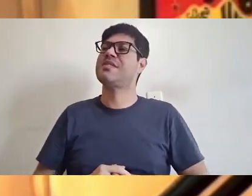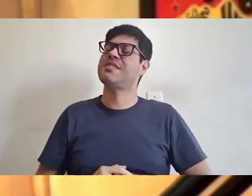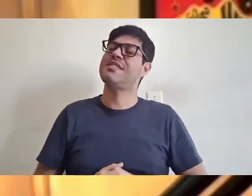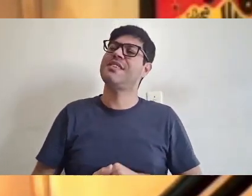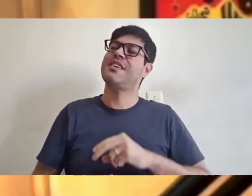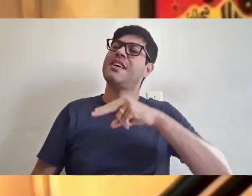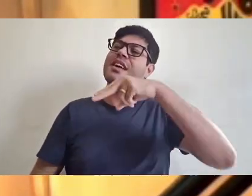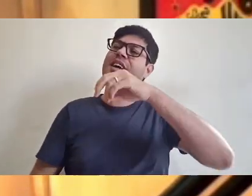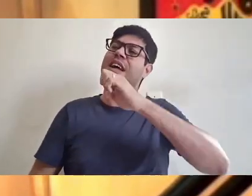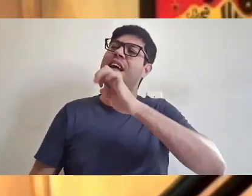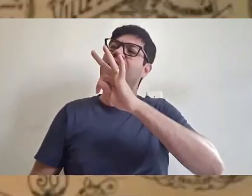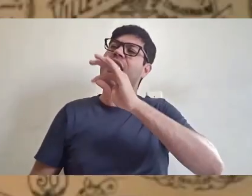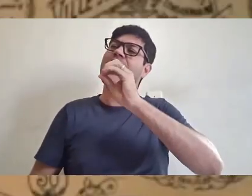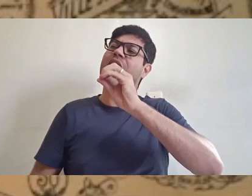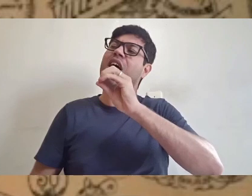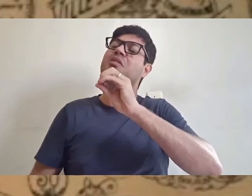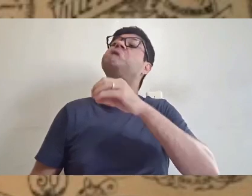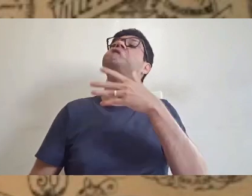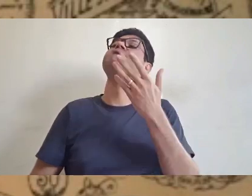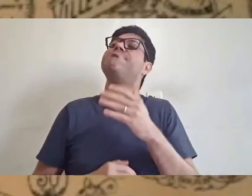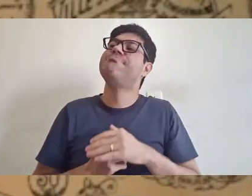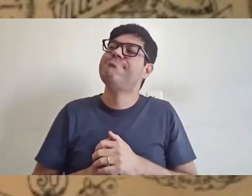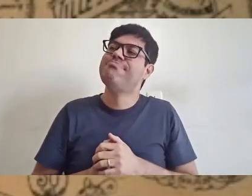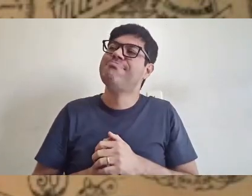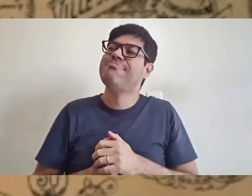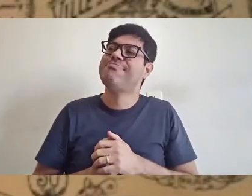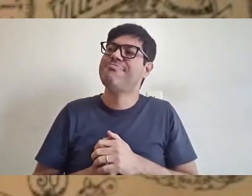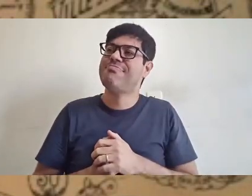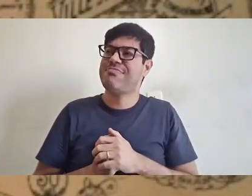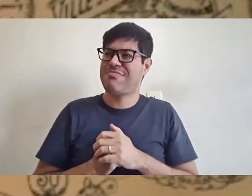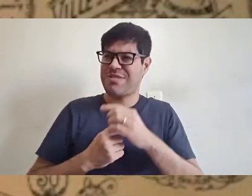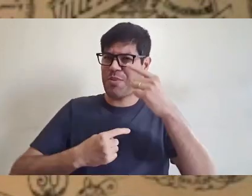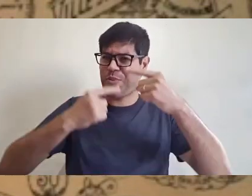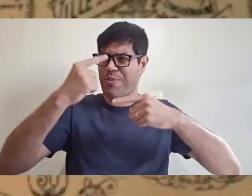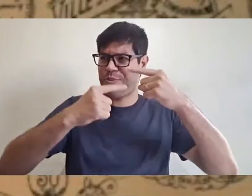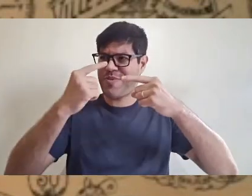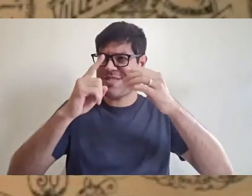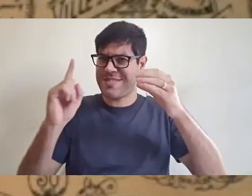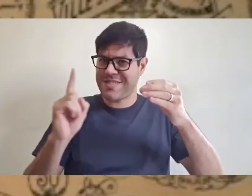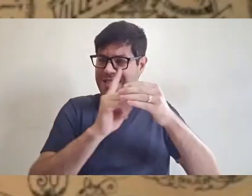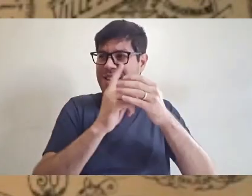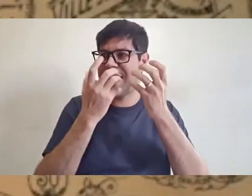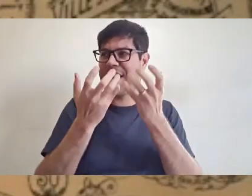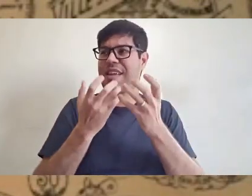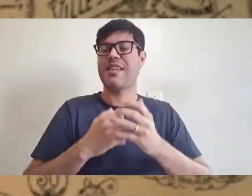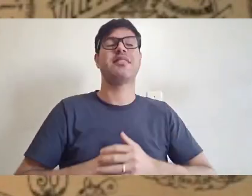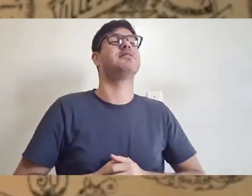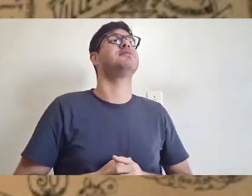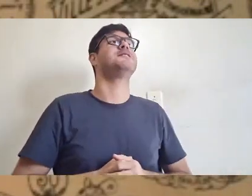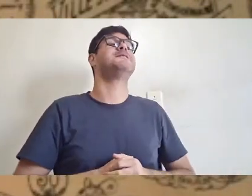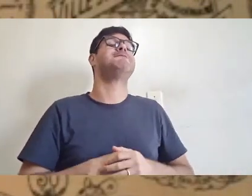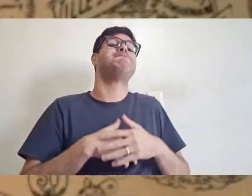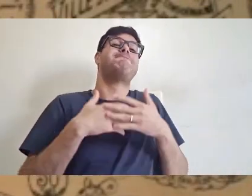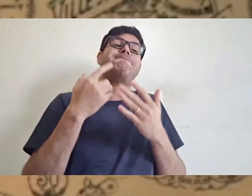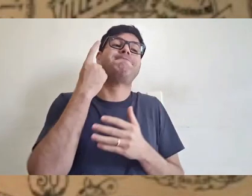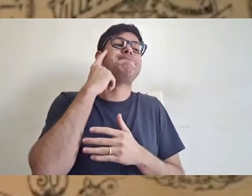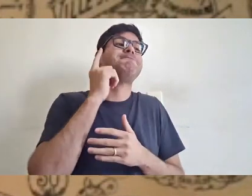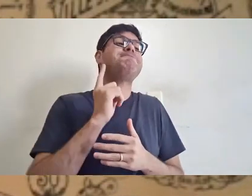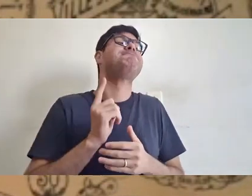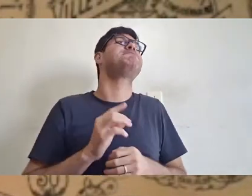seguir carreira política também? Olha, Gil, ele tem bastante queda para isso, né? Mas a gente